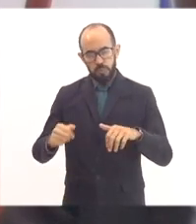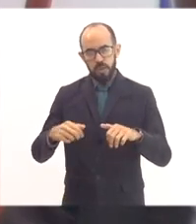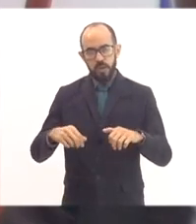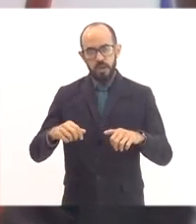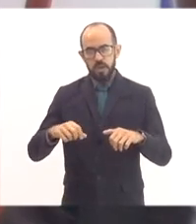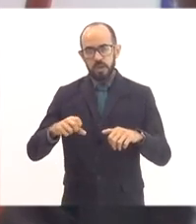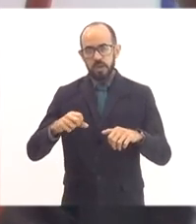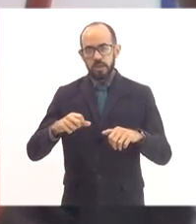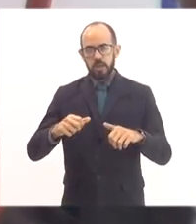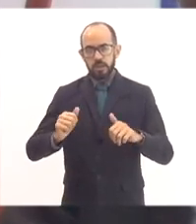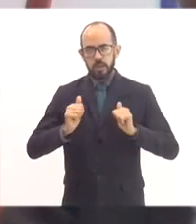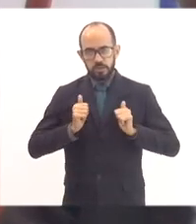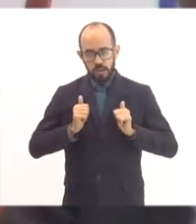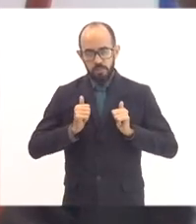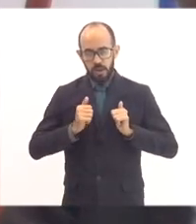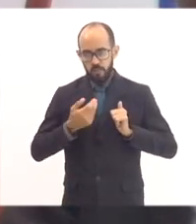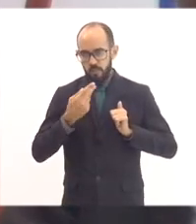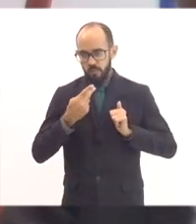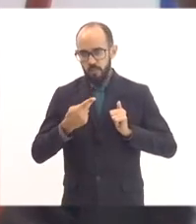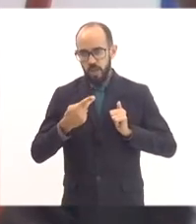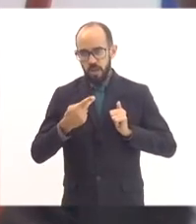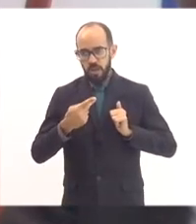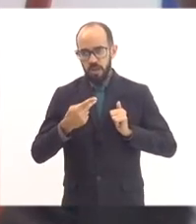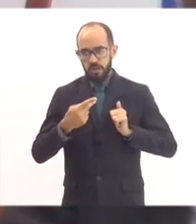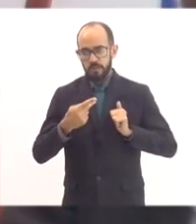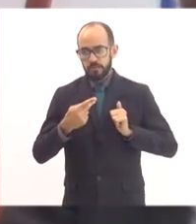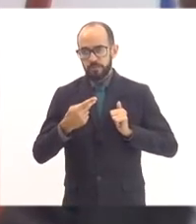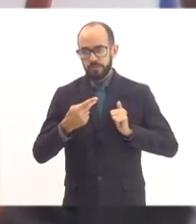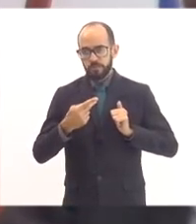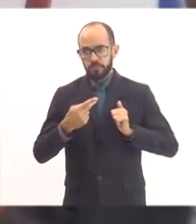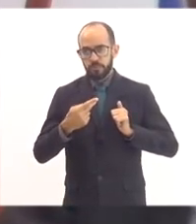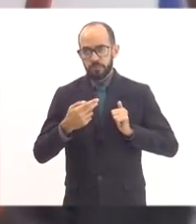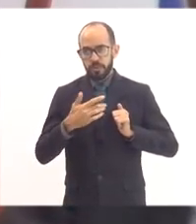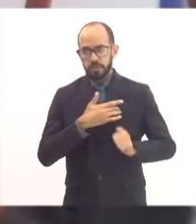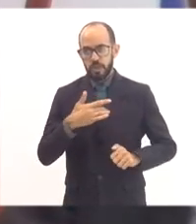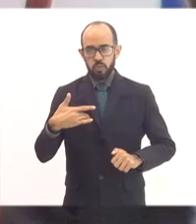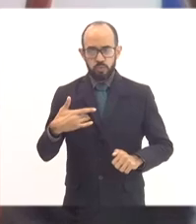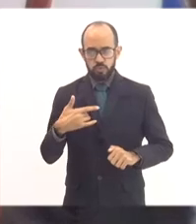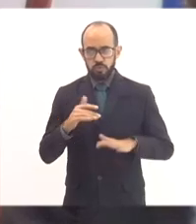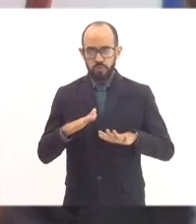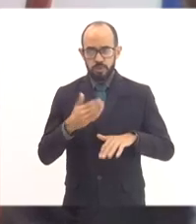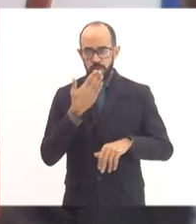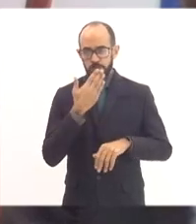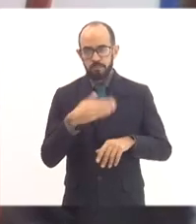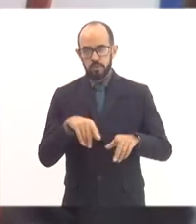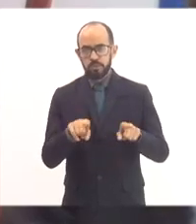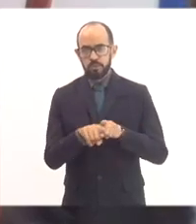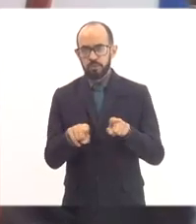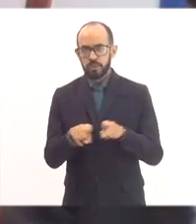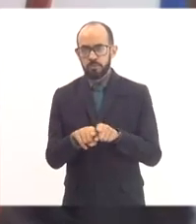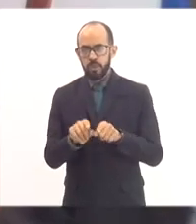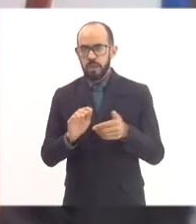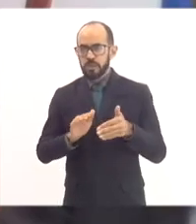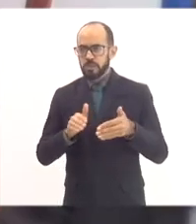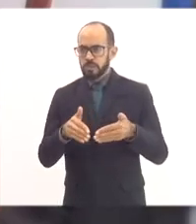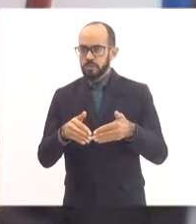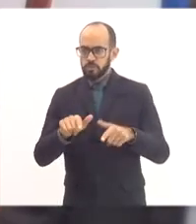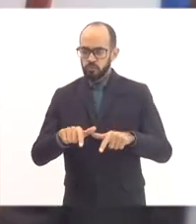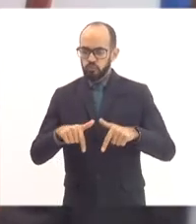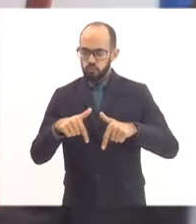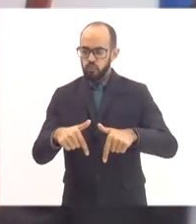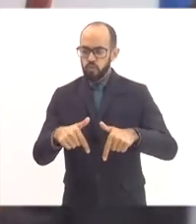questão envolvendo os profissionais do quadro de saúde. Então, pedir também nesse esforço concentrado que a gente possa